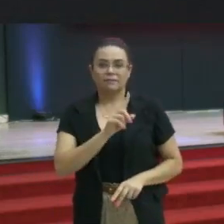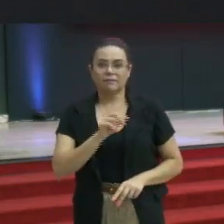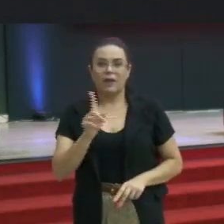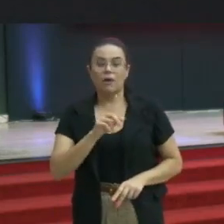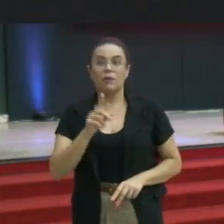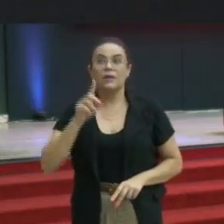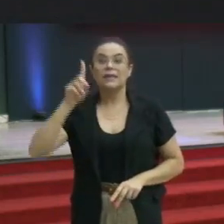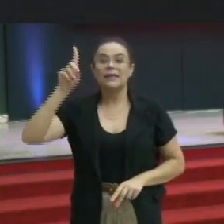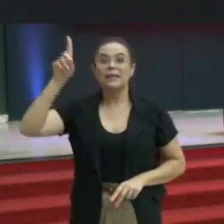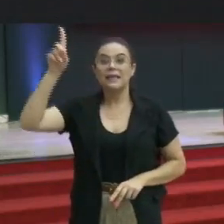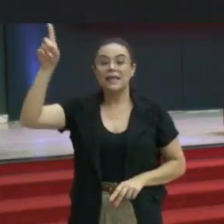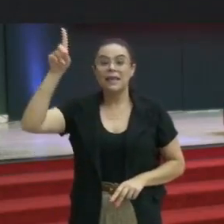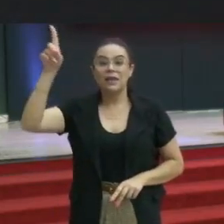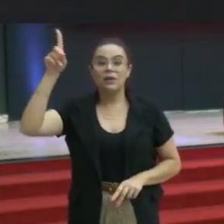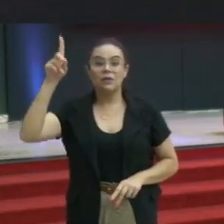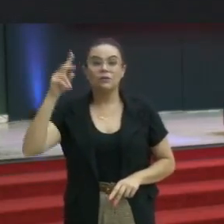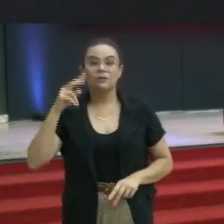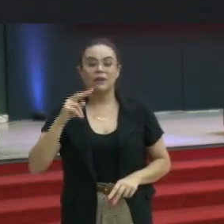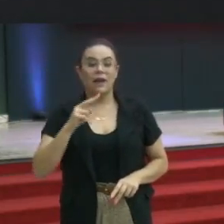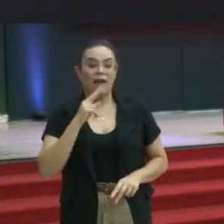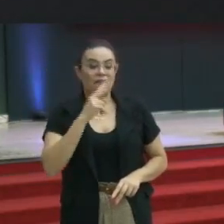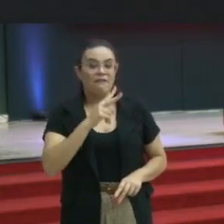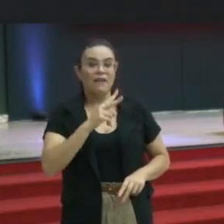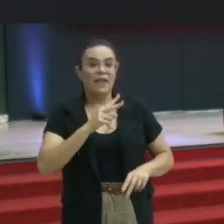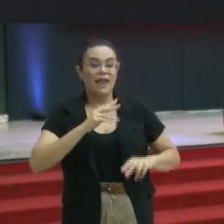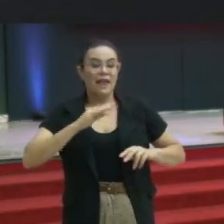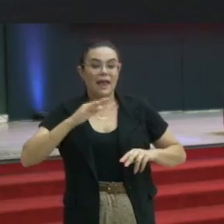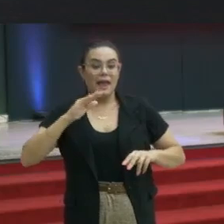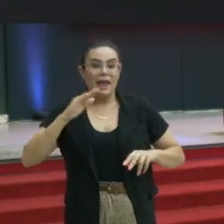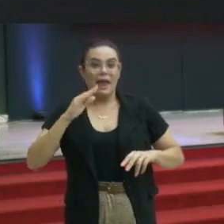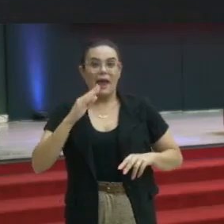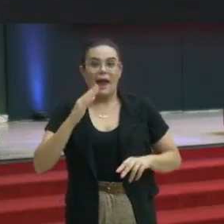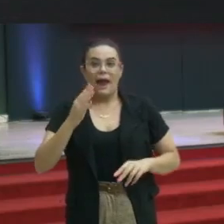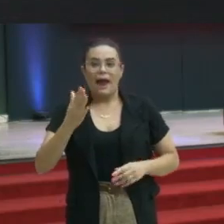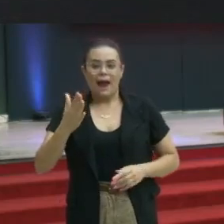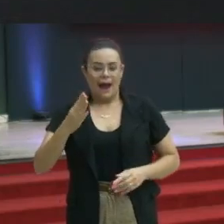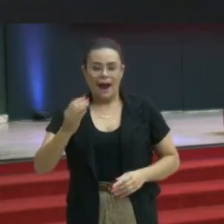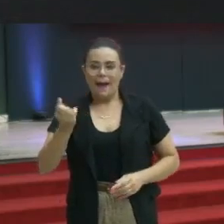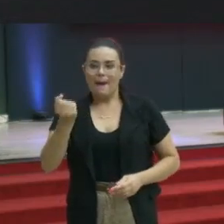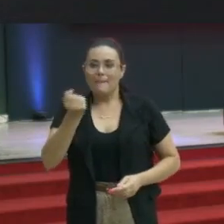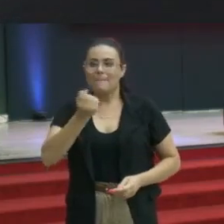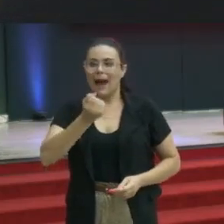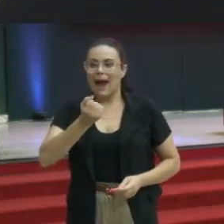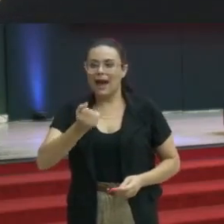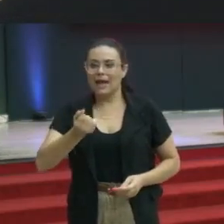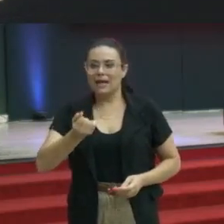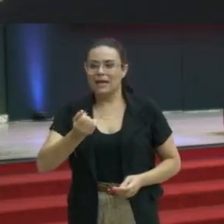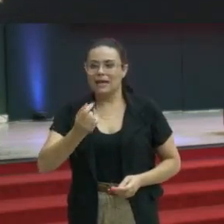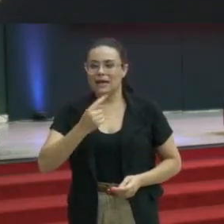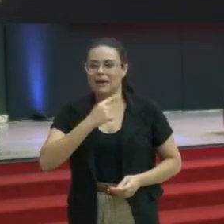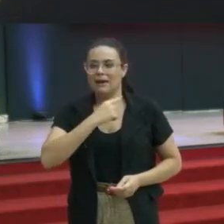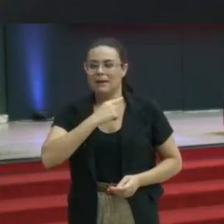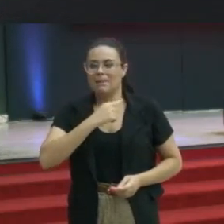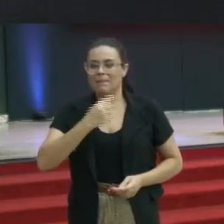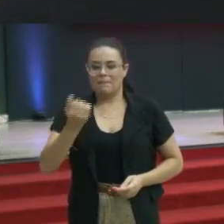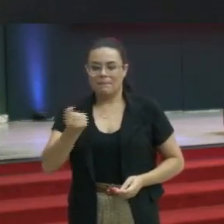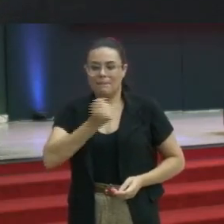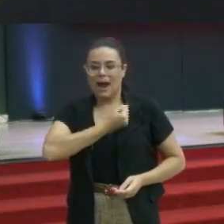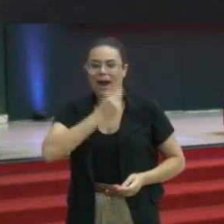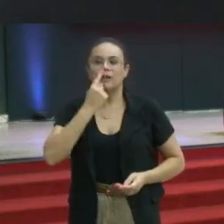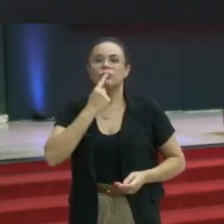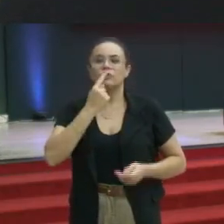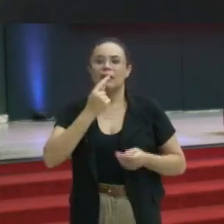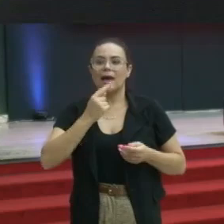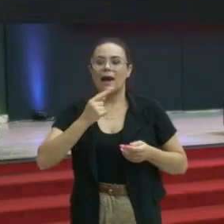você, Ele vê sobre você a marca do sangue de Jesus. E o sangue de